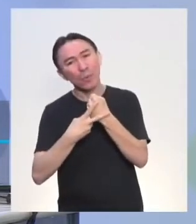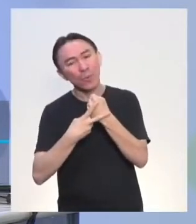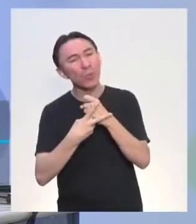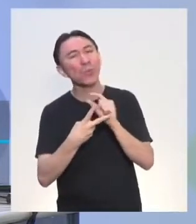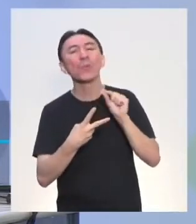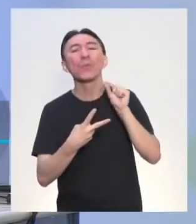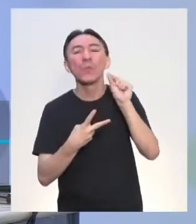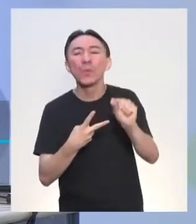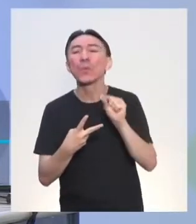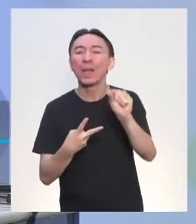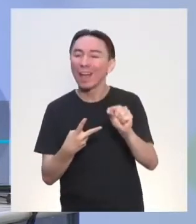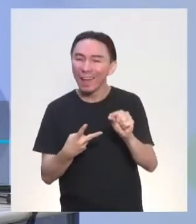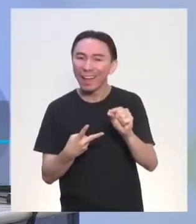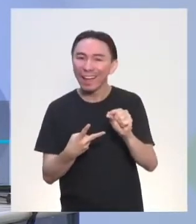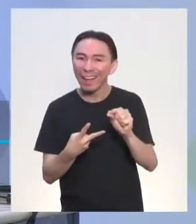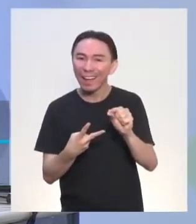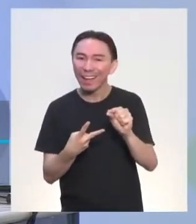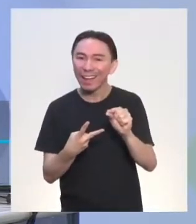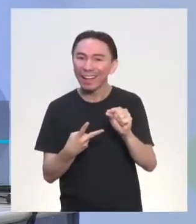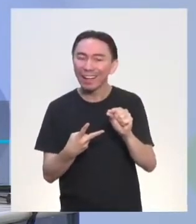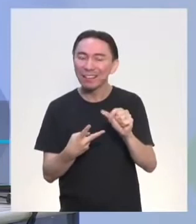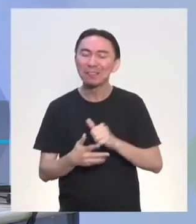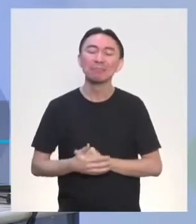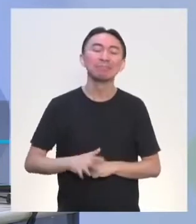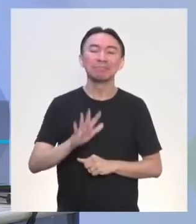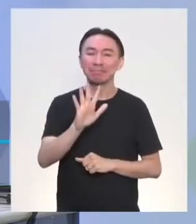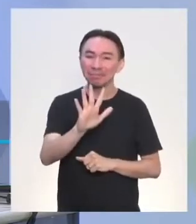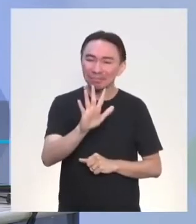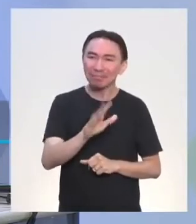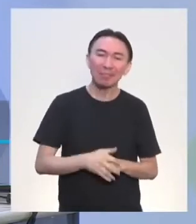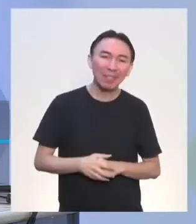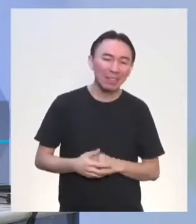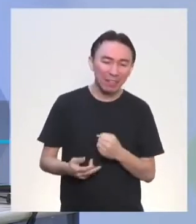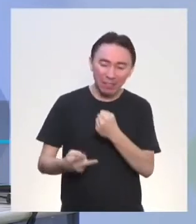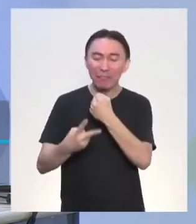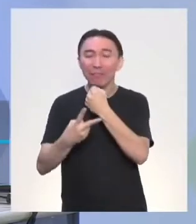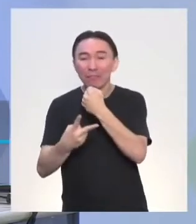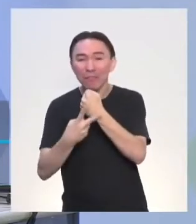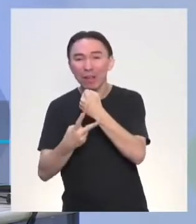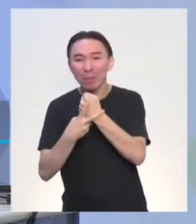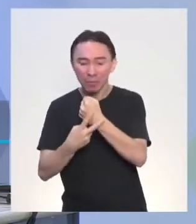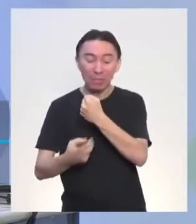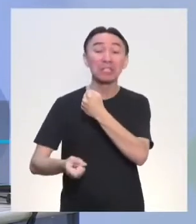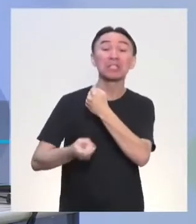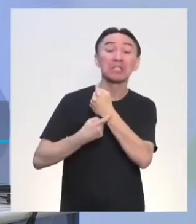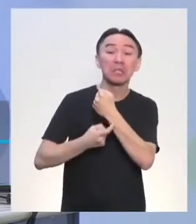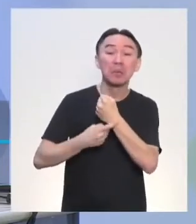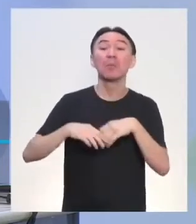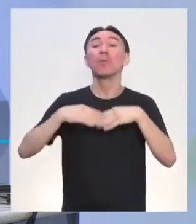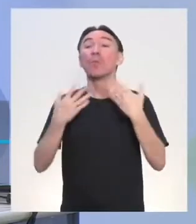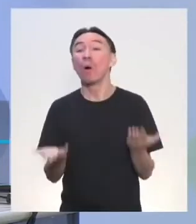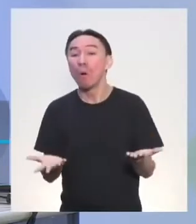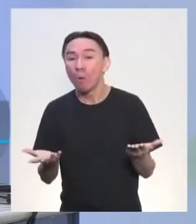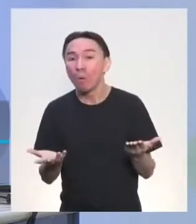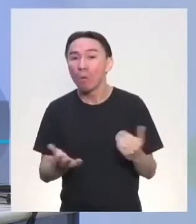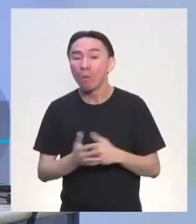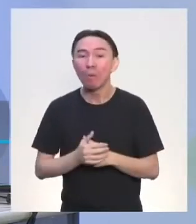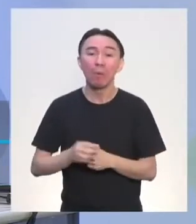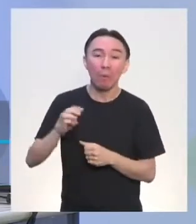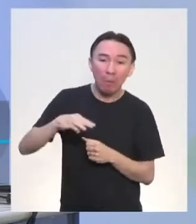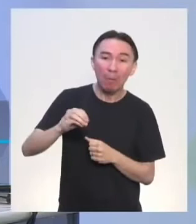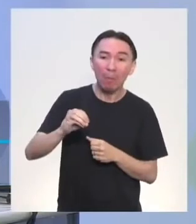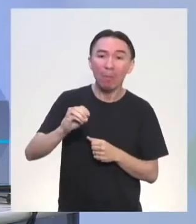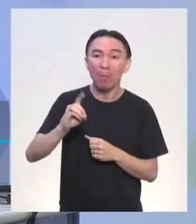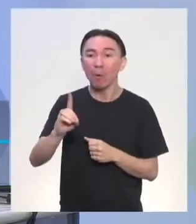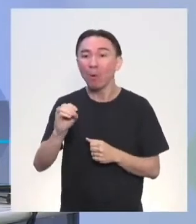expressa essa palavrinha? E também, quais são os modos verbais e os tempos? É só citar, tá bom? O verbo